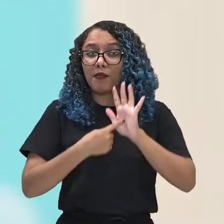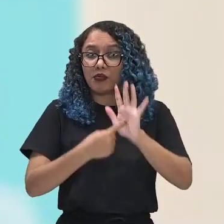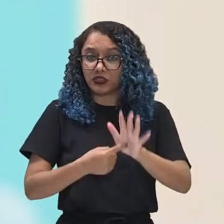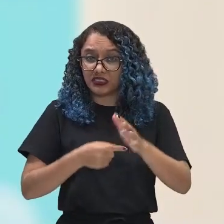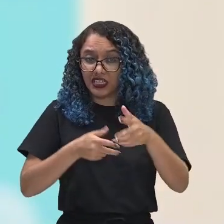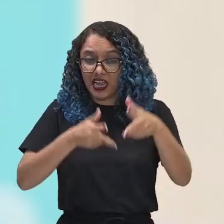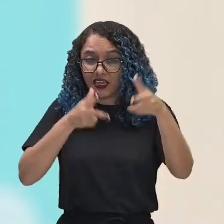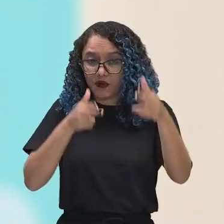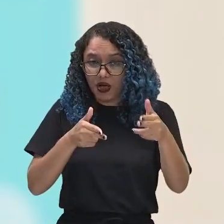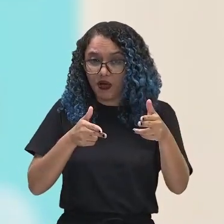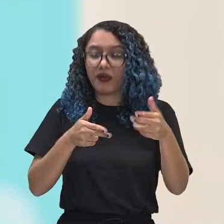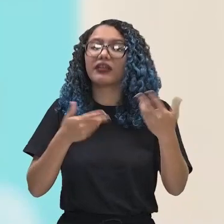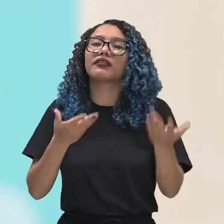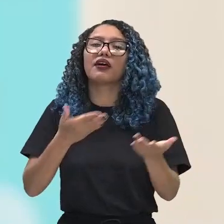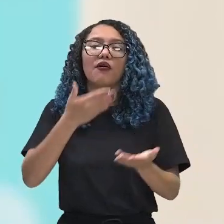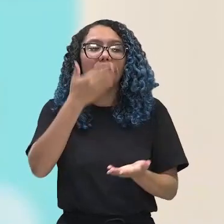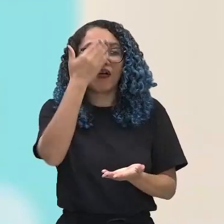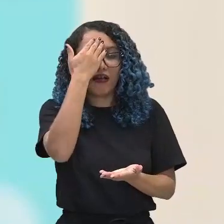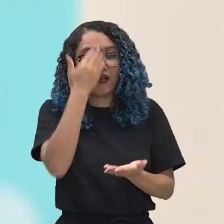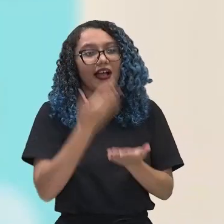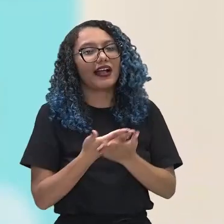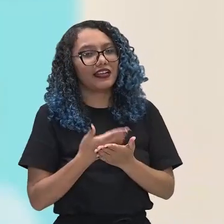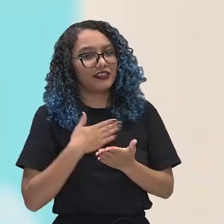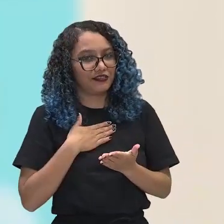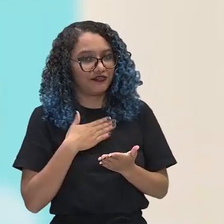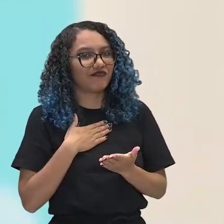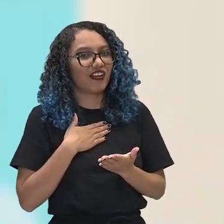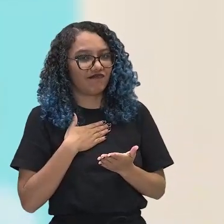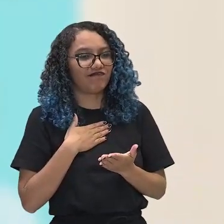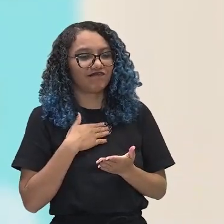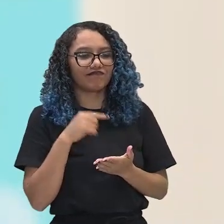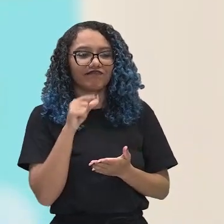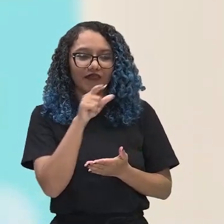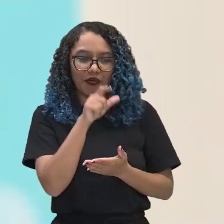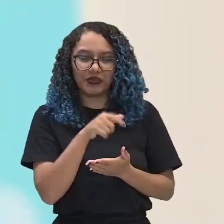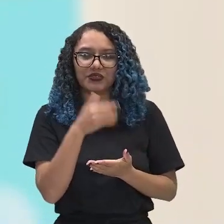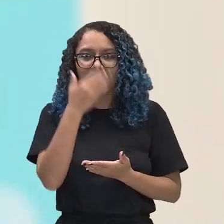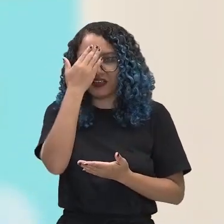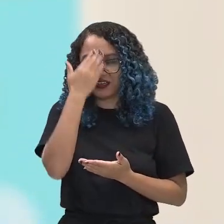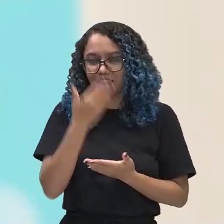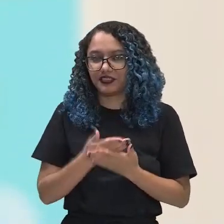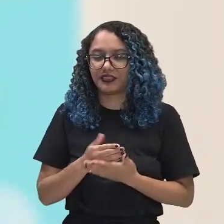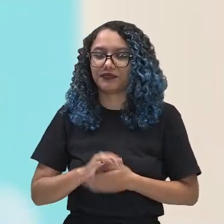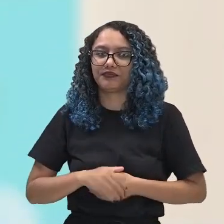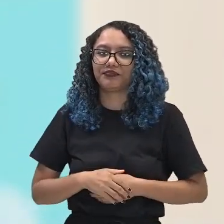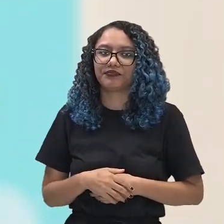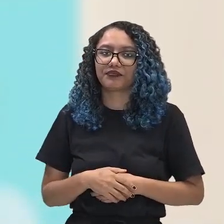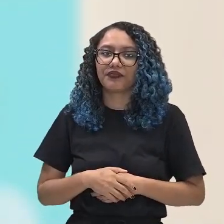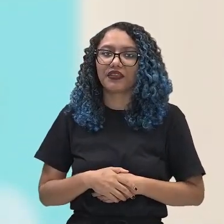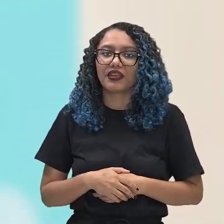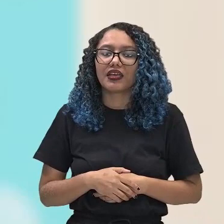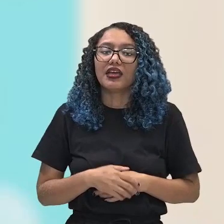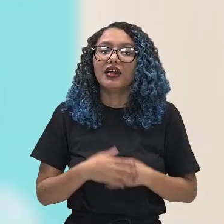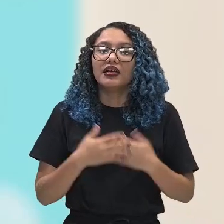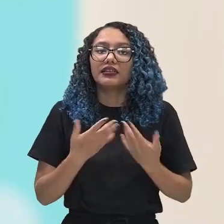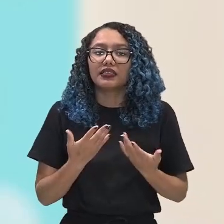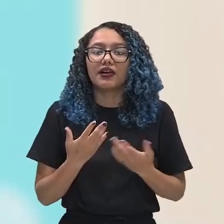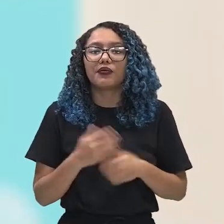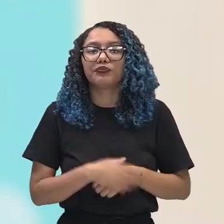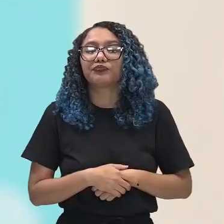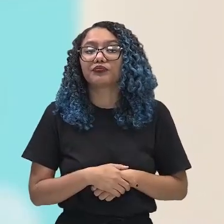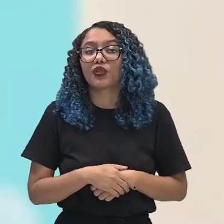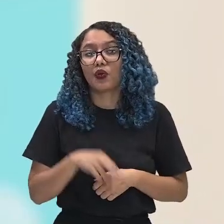vai acreditar em mim. Então, um dos recursos nos textos argumentativos para fazer esse convencimento é usar a primeira